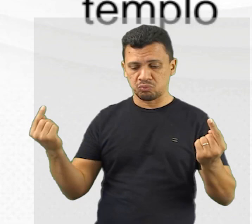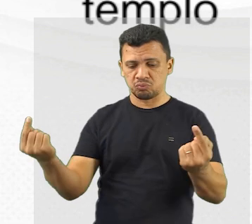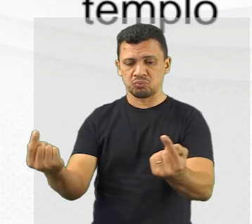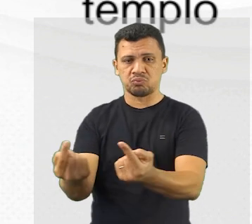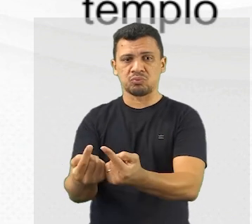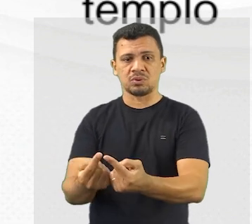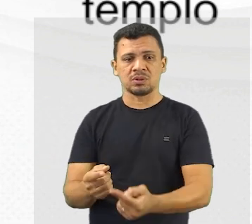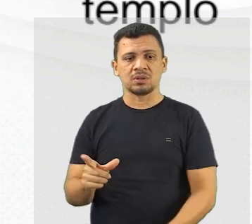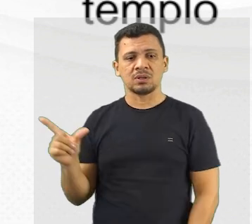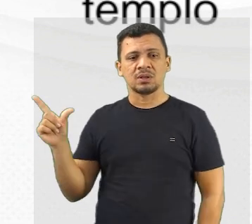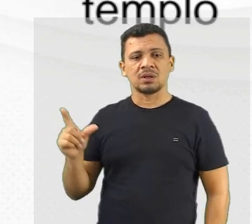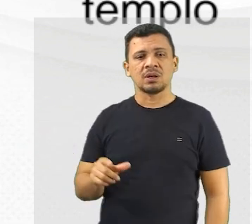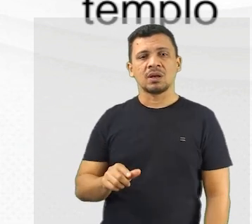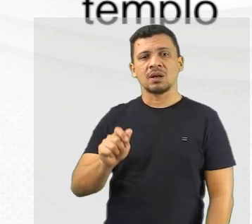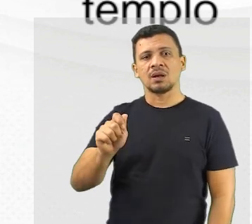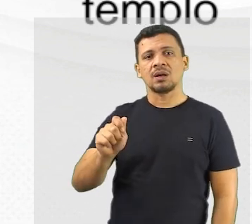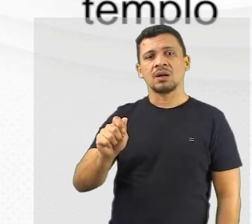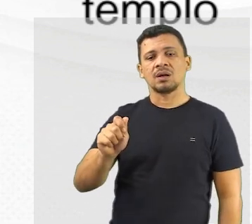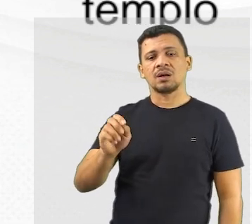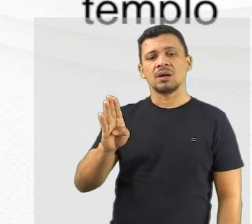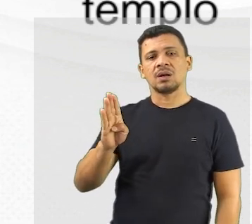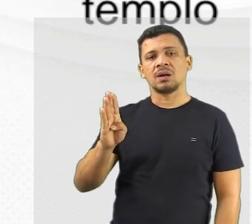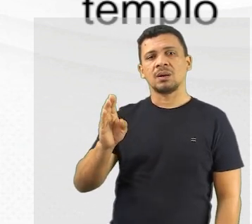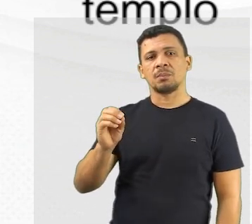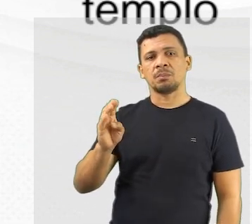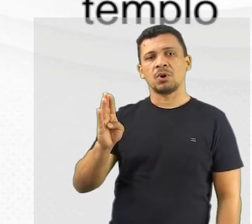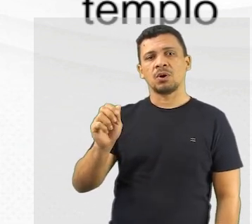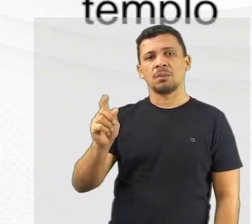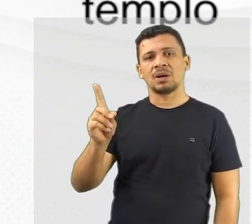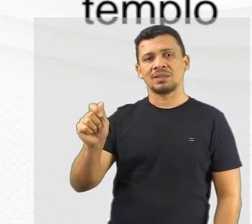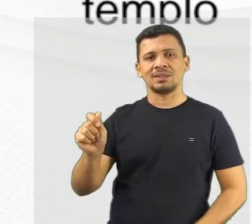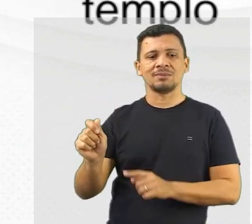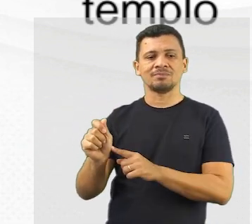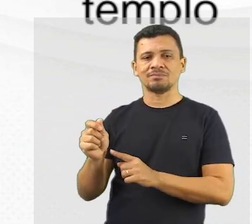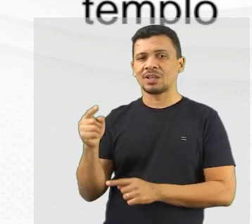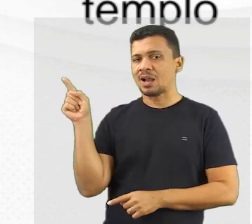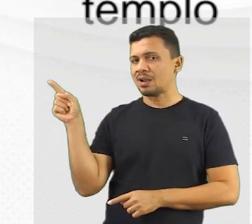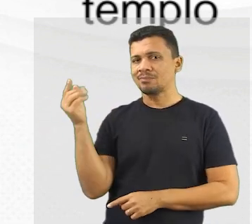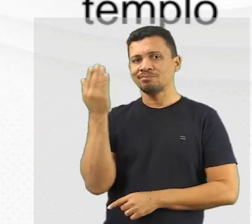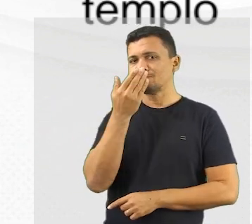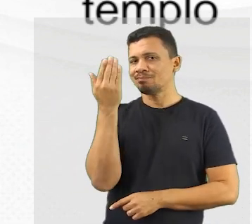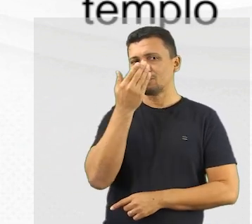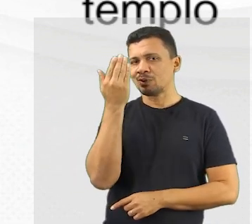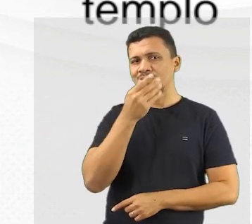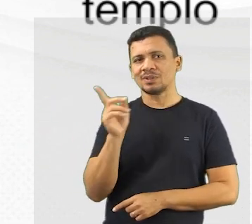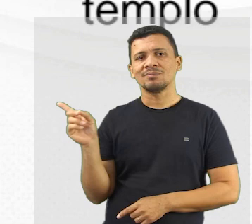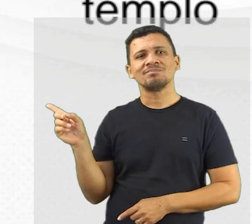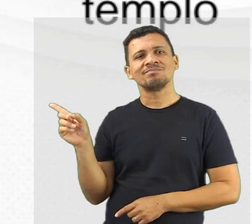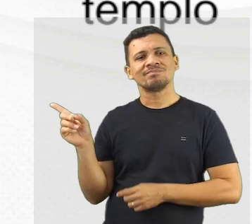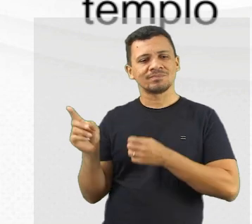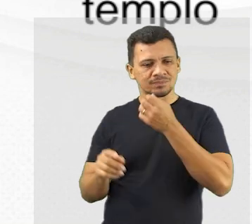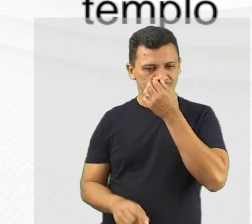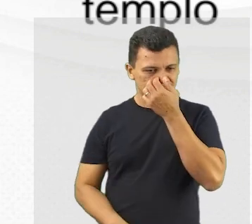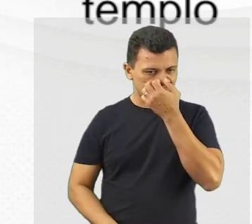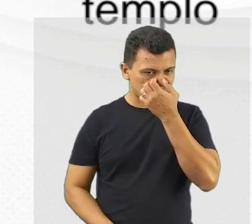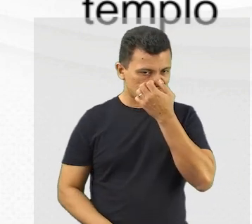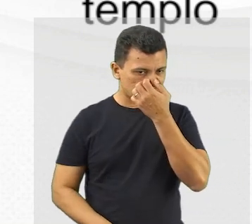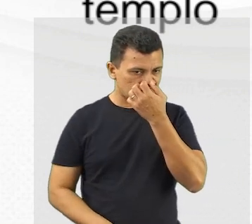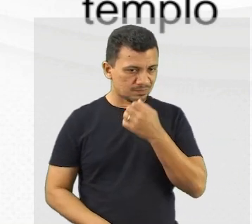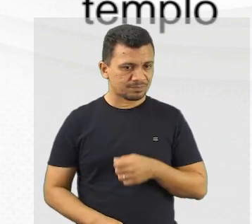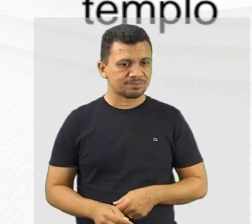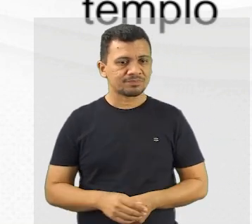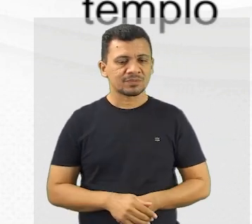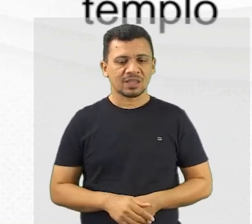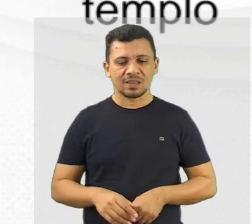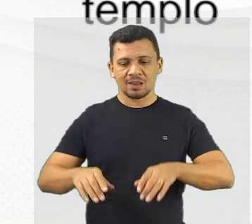menos aqui, eu vou desenhar, mas ela não aparece nesse tipo de perspectiva da foto. Certo? Isso aqui é uma abóbada,